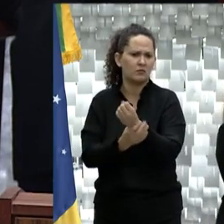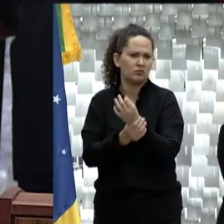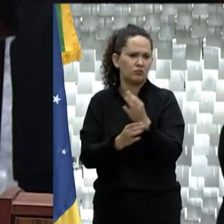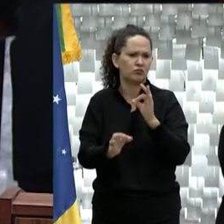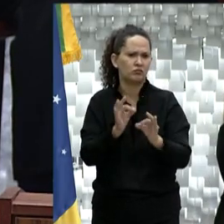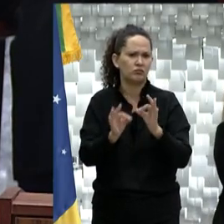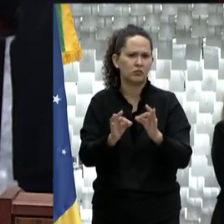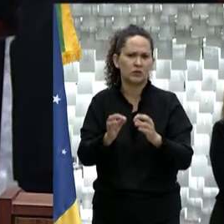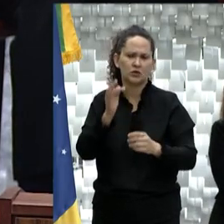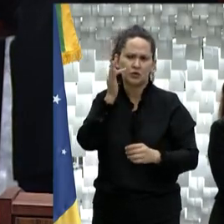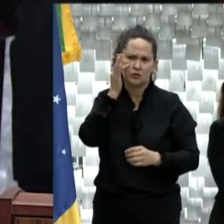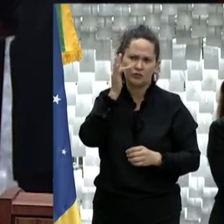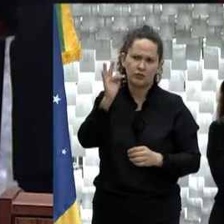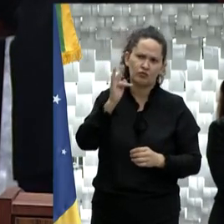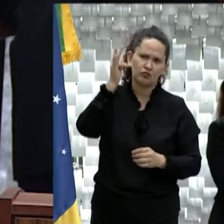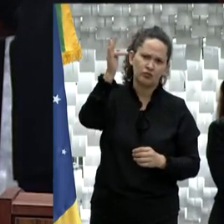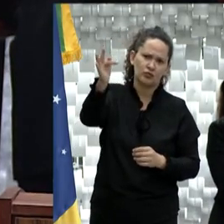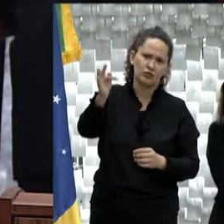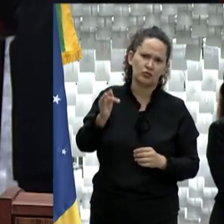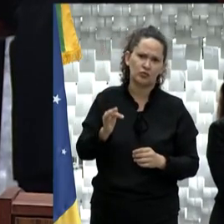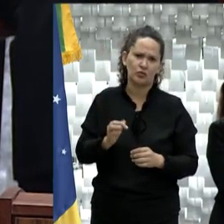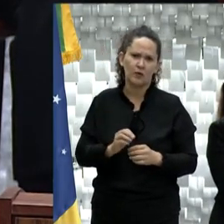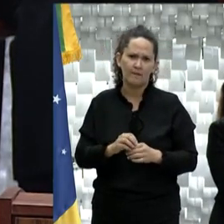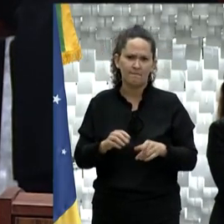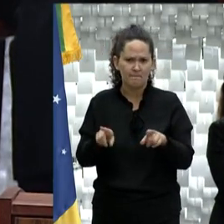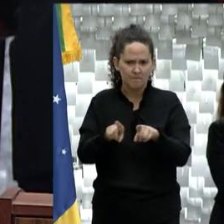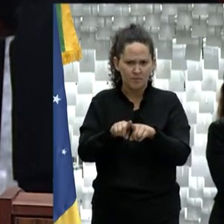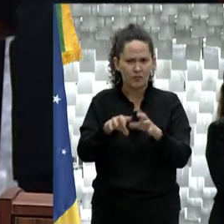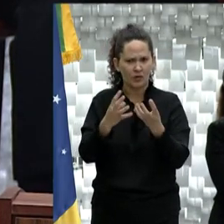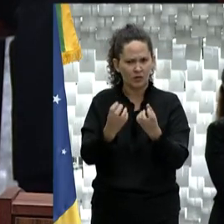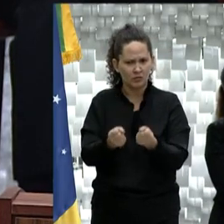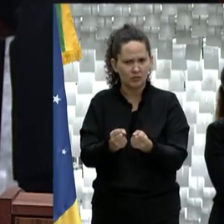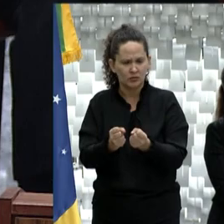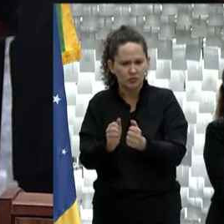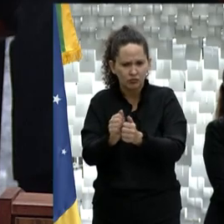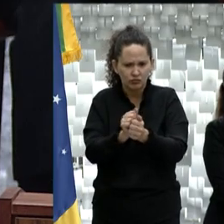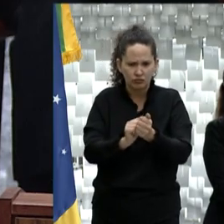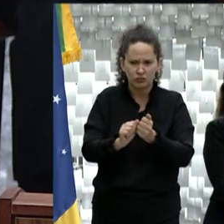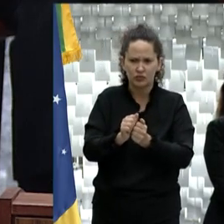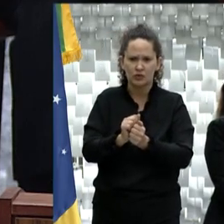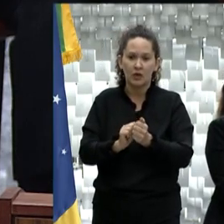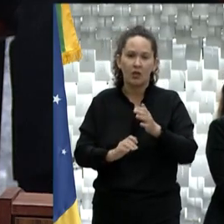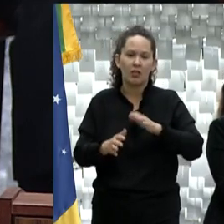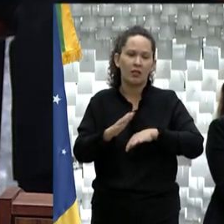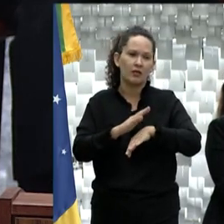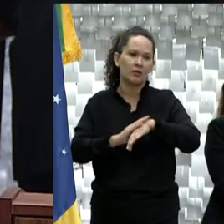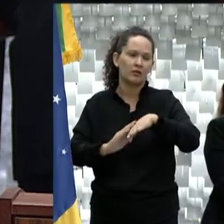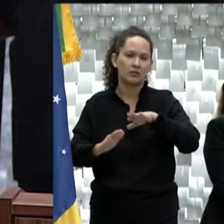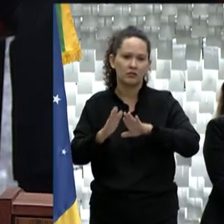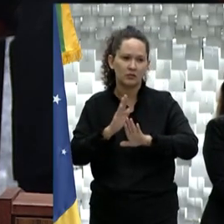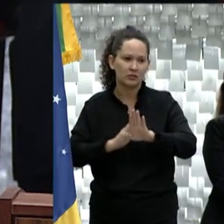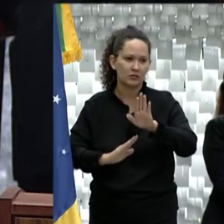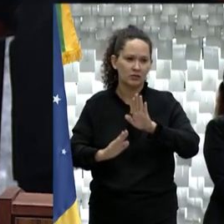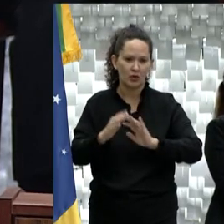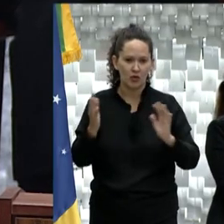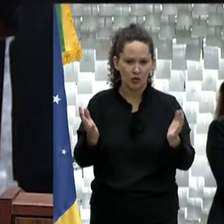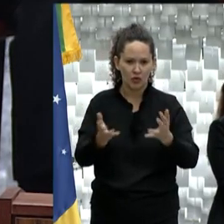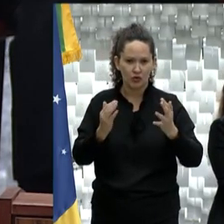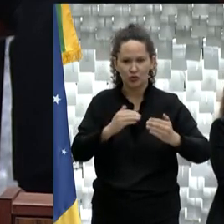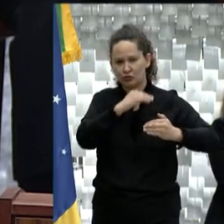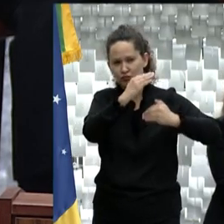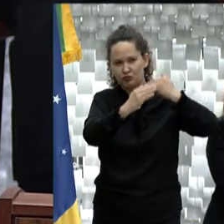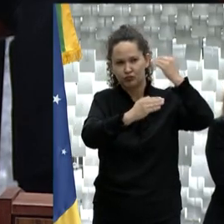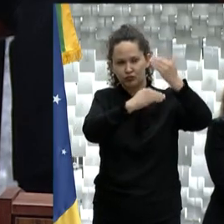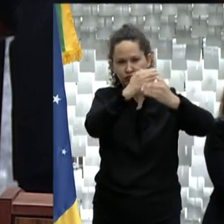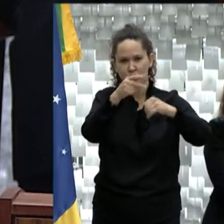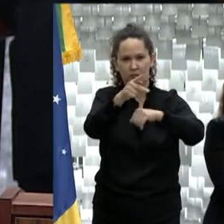de previsibilidade, de concórdia, paz social e harmonia que favorecem o crescimento da economia